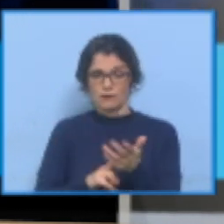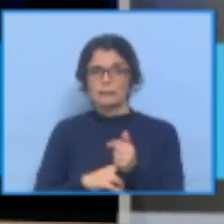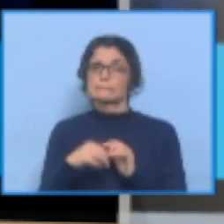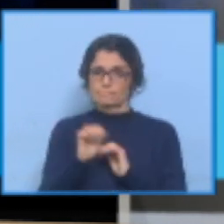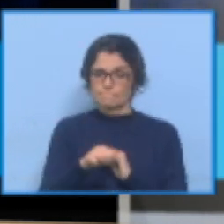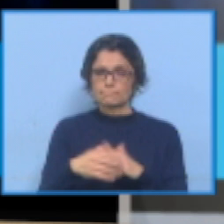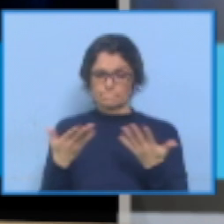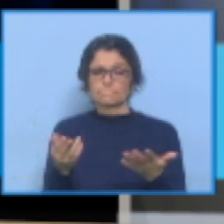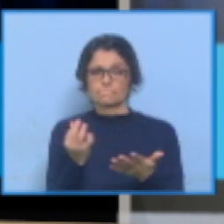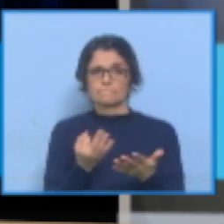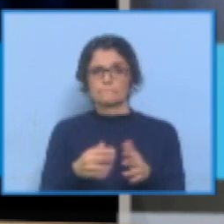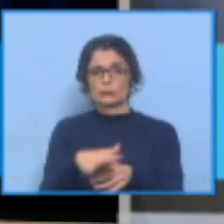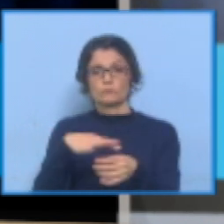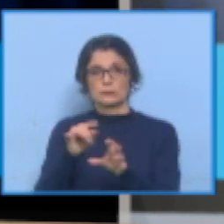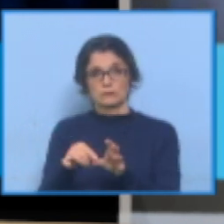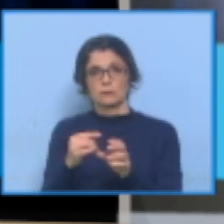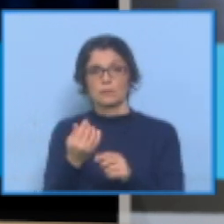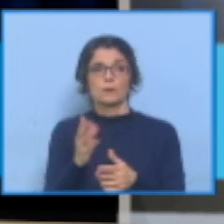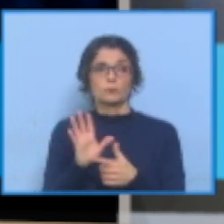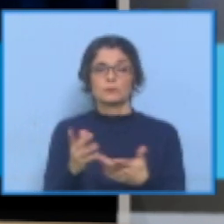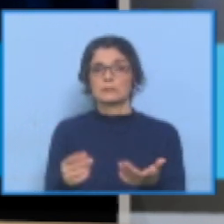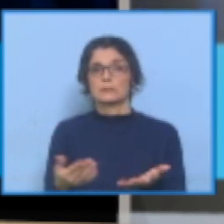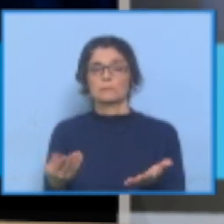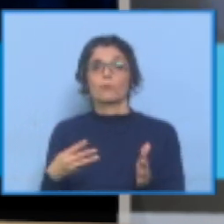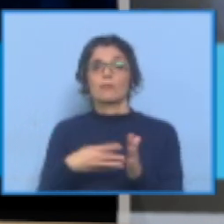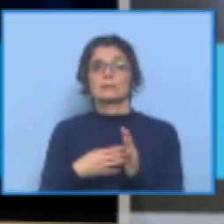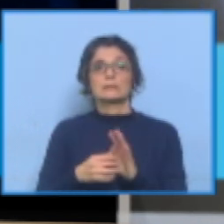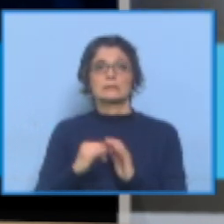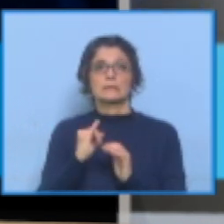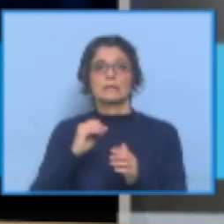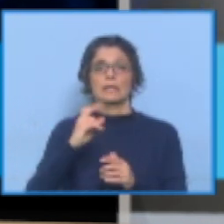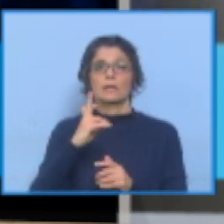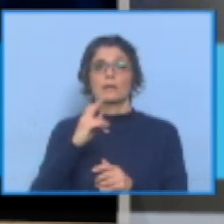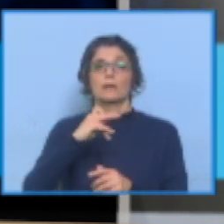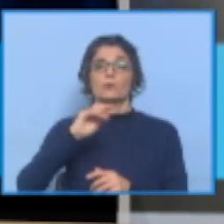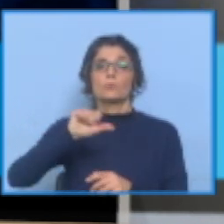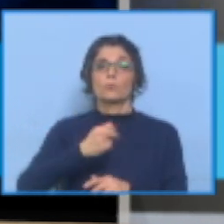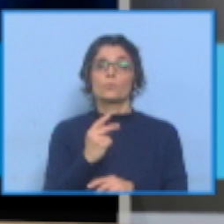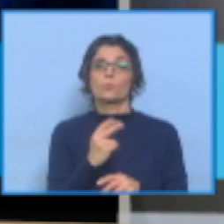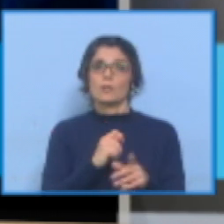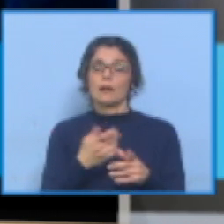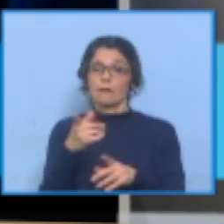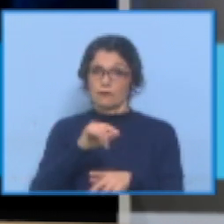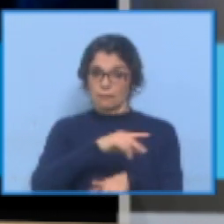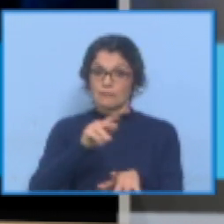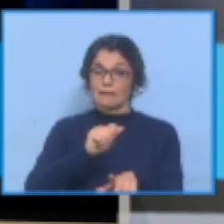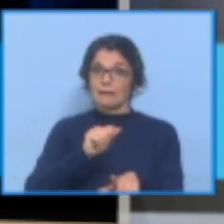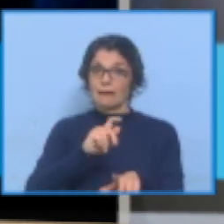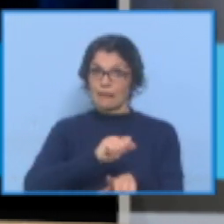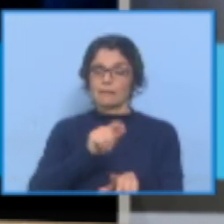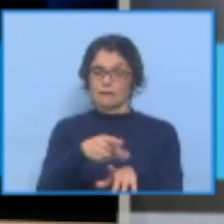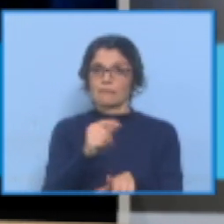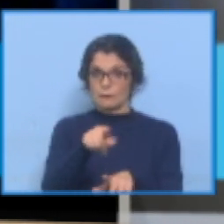é a situação do que aconteceu no Iraque e na Síria. Portanto, com a saída do autoproclamado Estado Islâmico destes países, ou